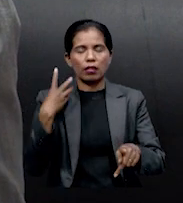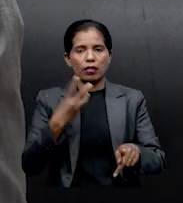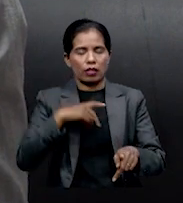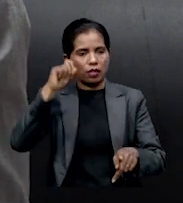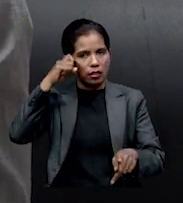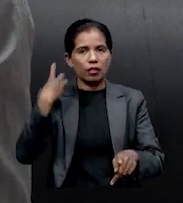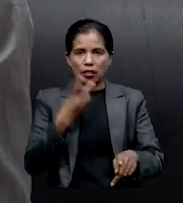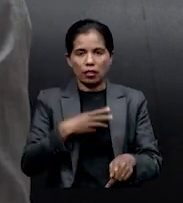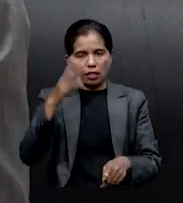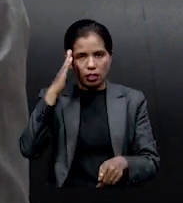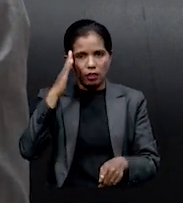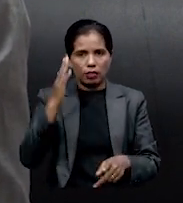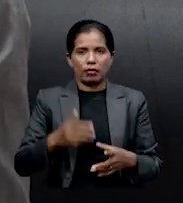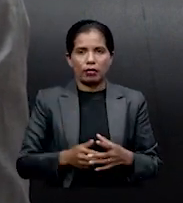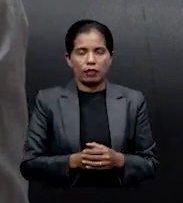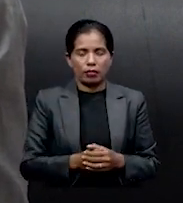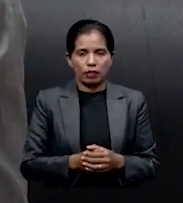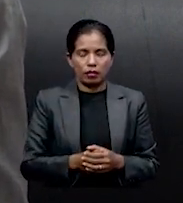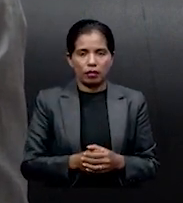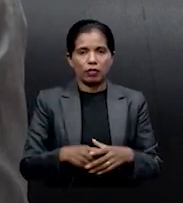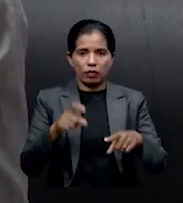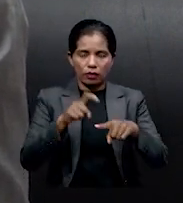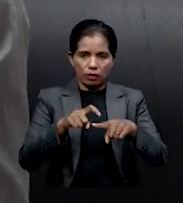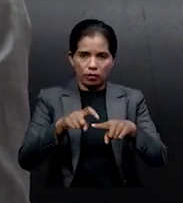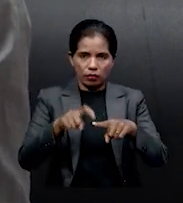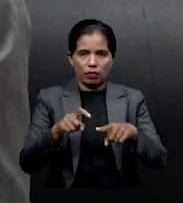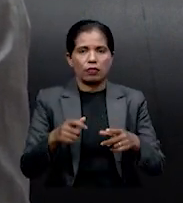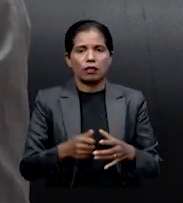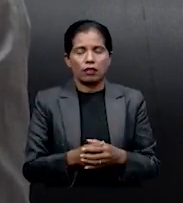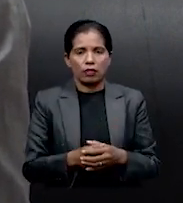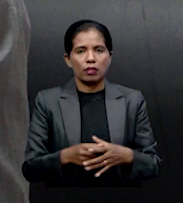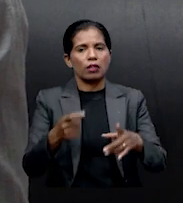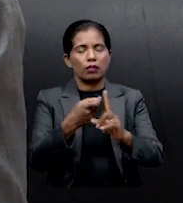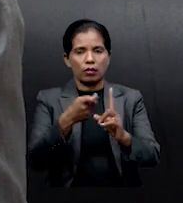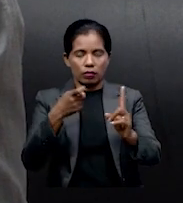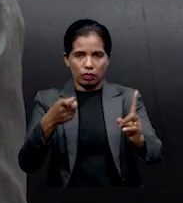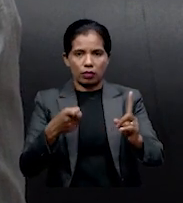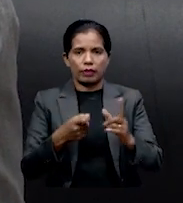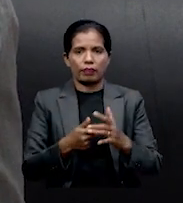lis e tatene, e foremungo, nemos mais usi